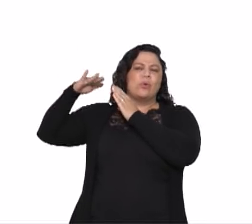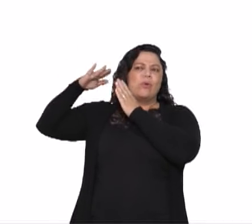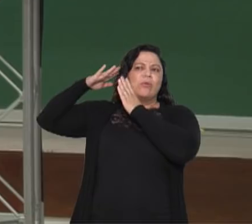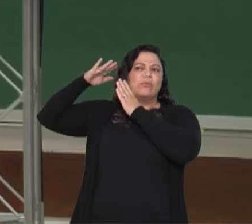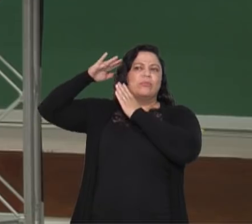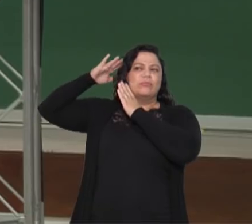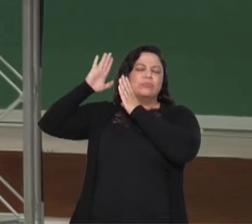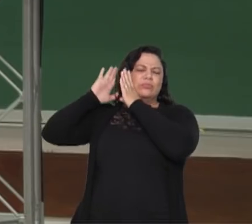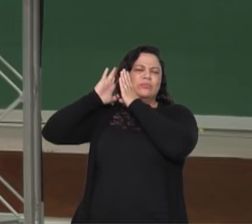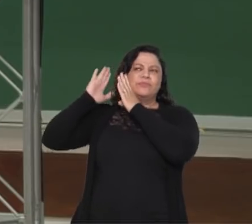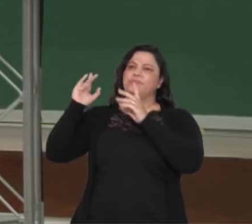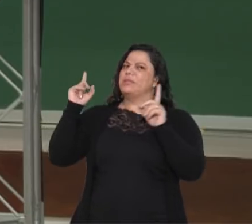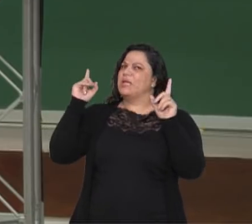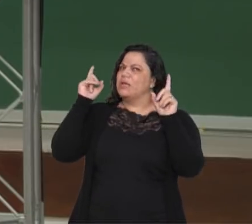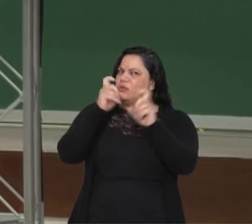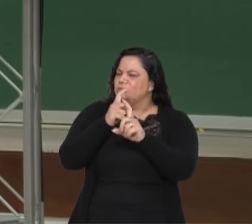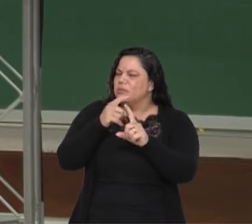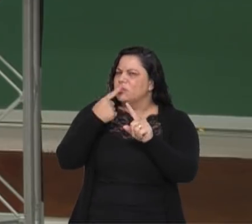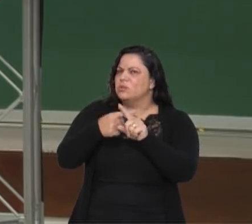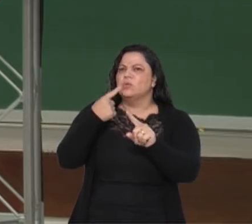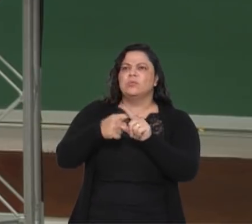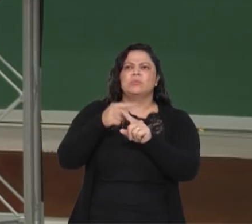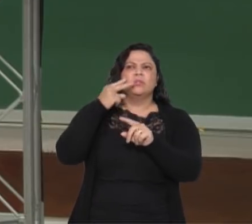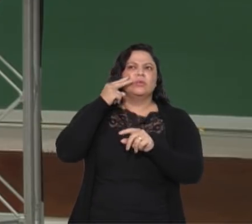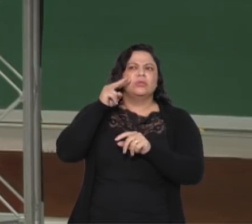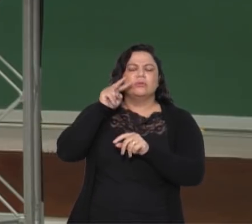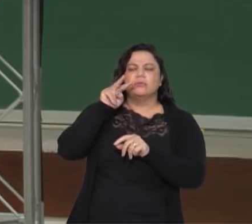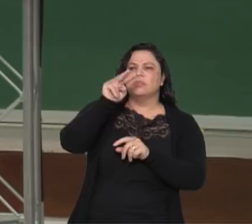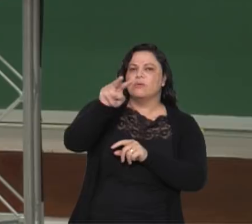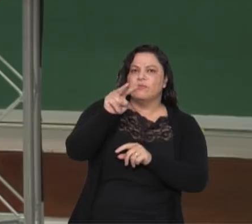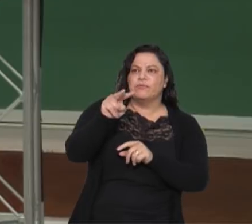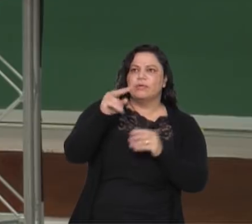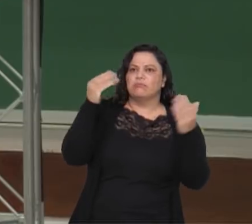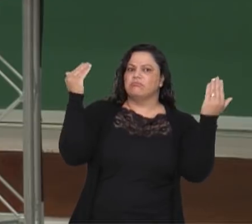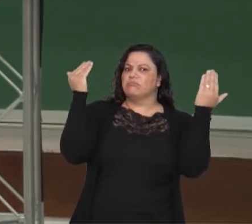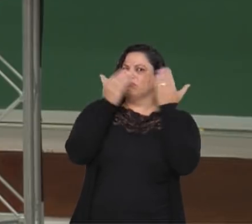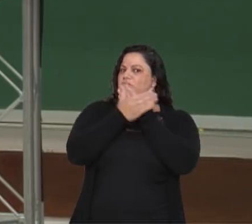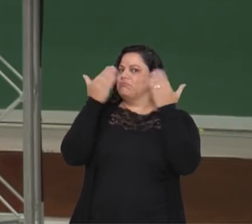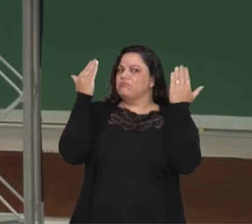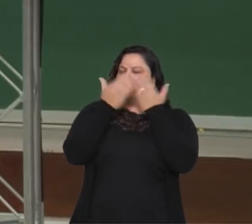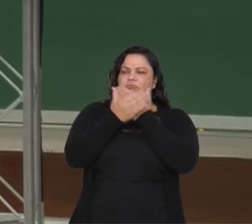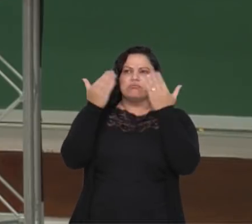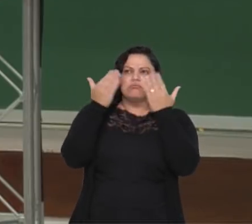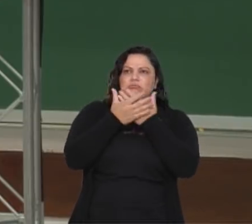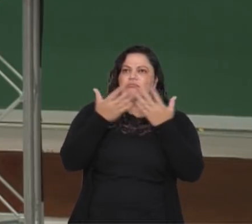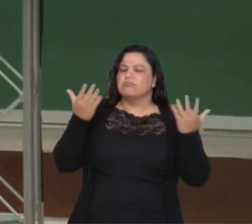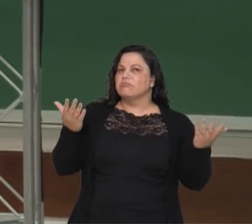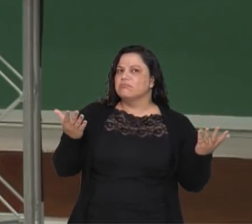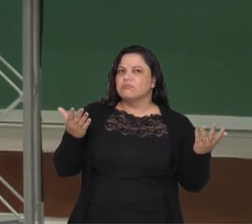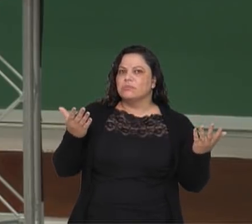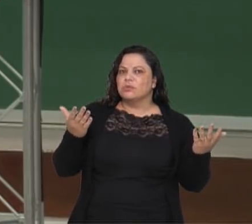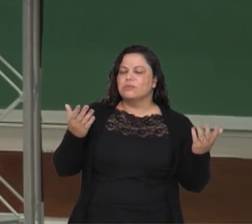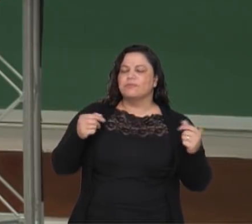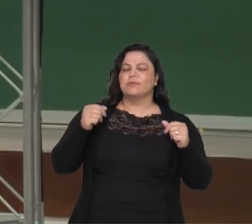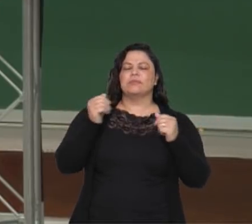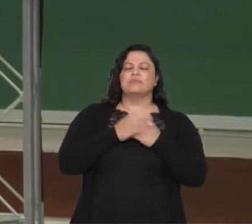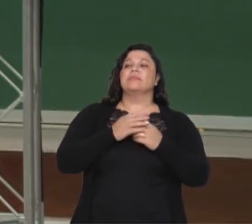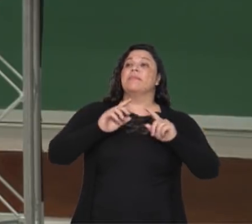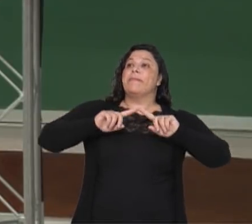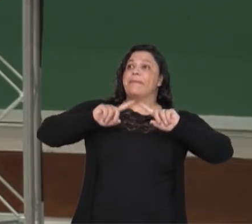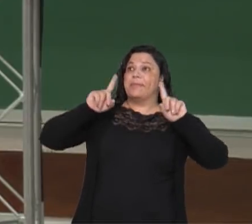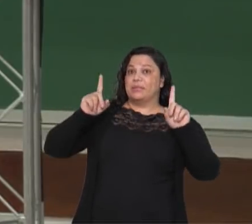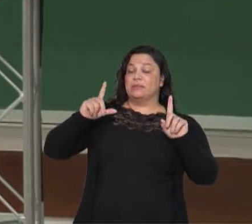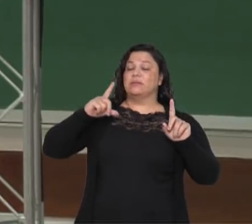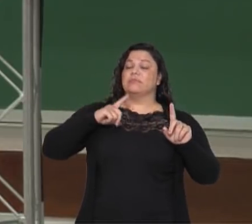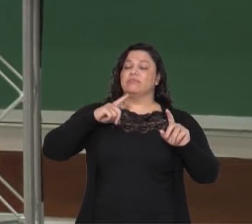vê essa tal da onda sonora, ela é invisível aos nossos olhos. Mas a gente tem